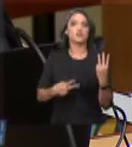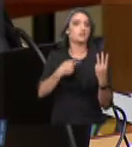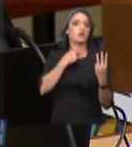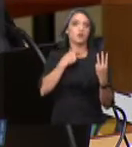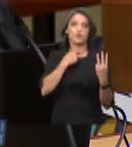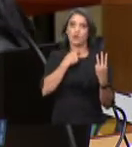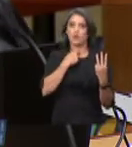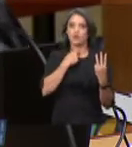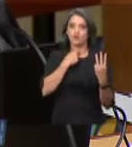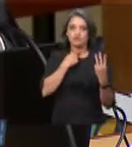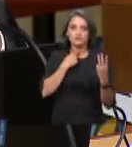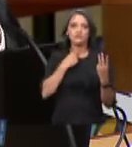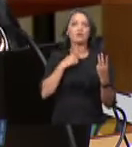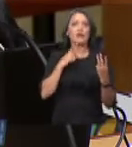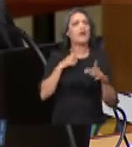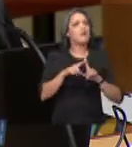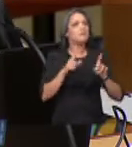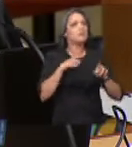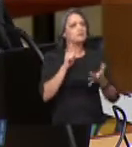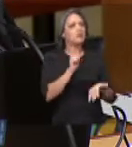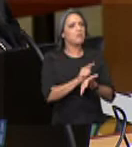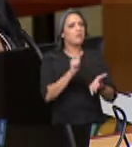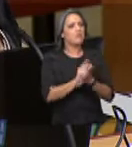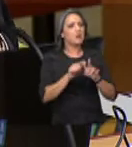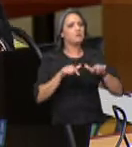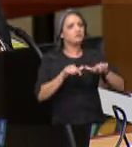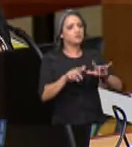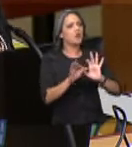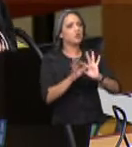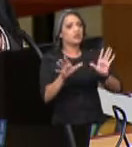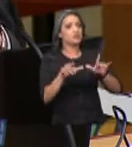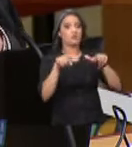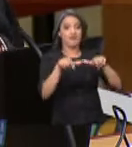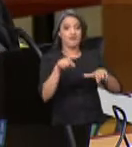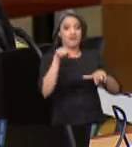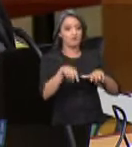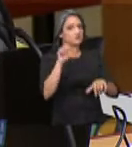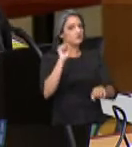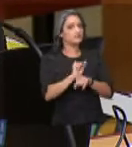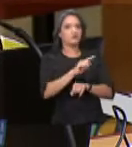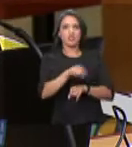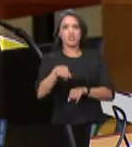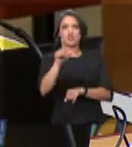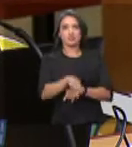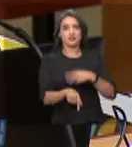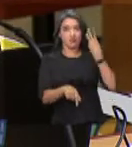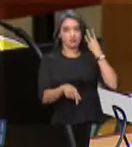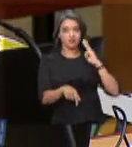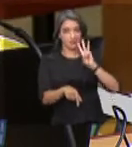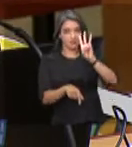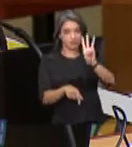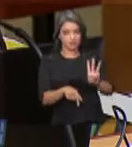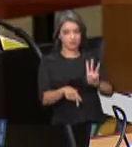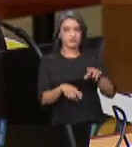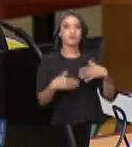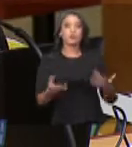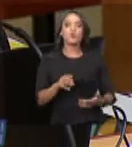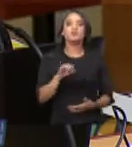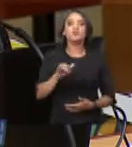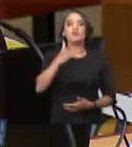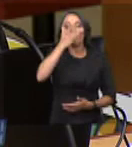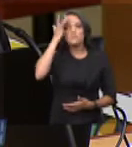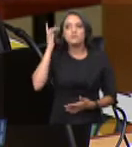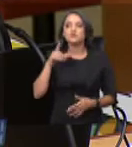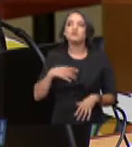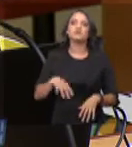as licenças a validade das licenças deles essa validade está suspensa vale dizer se alguém for